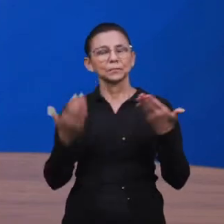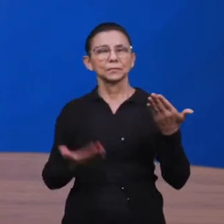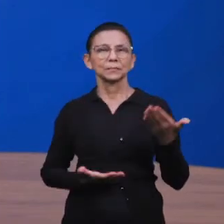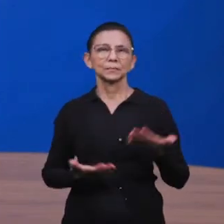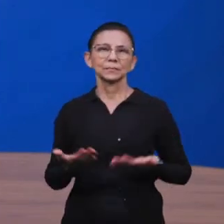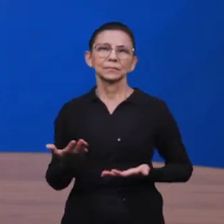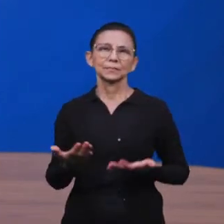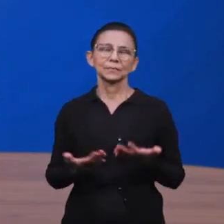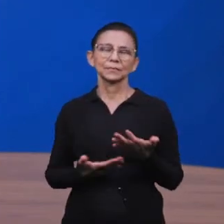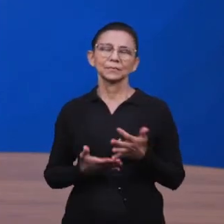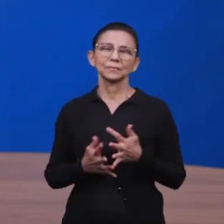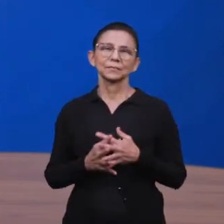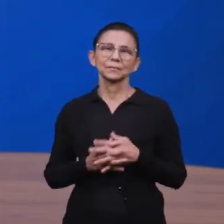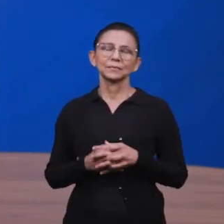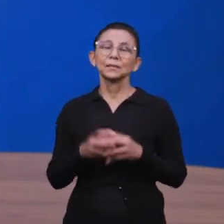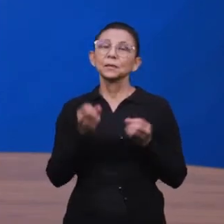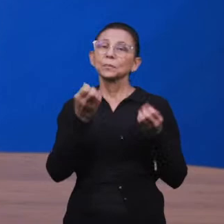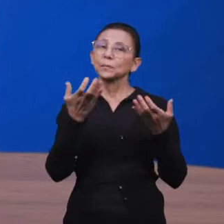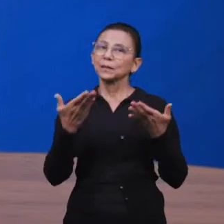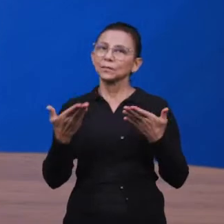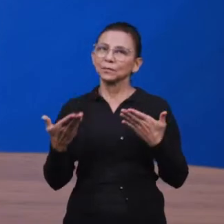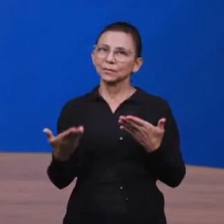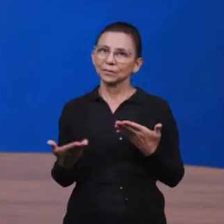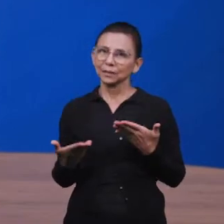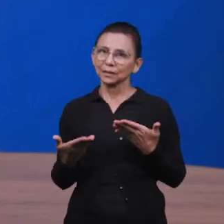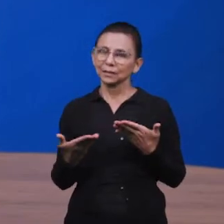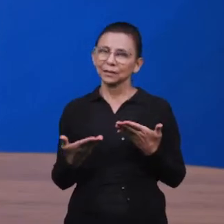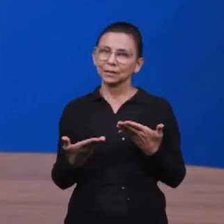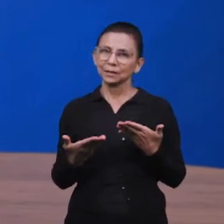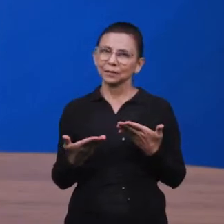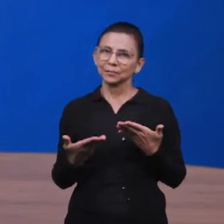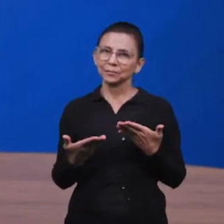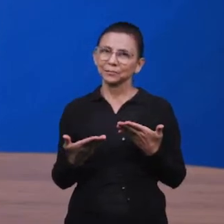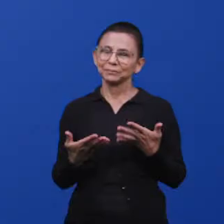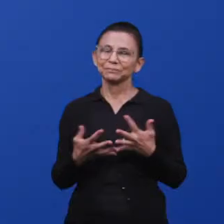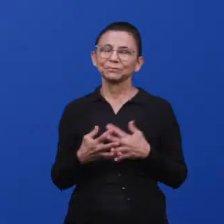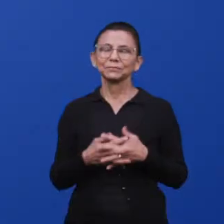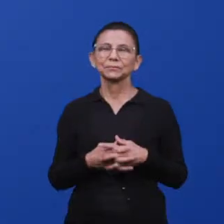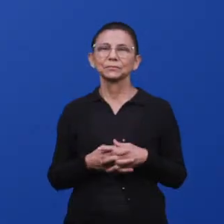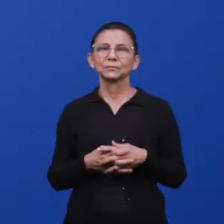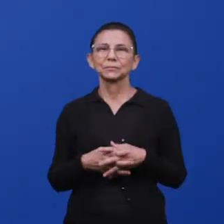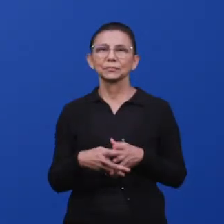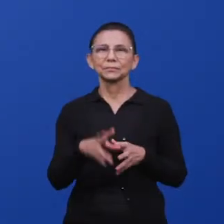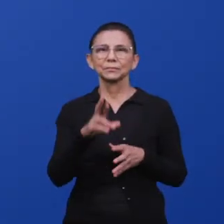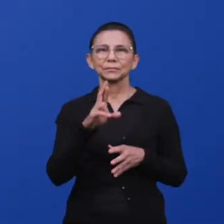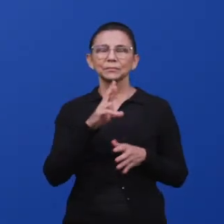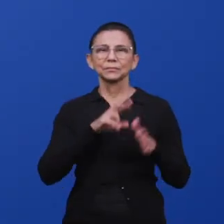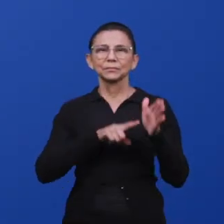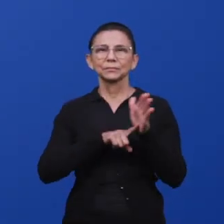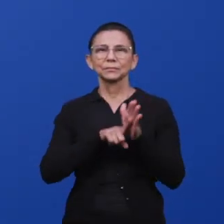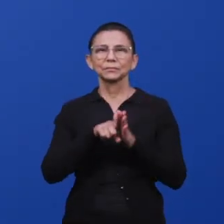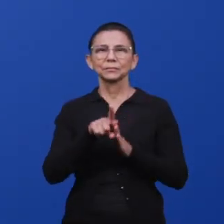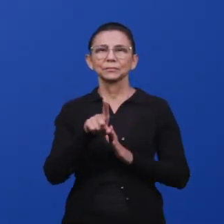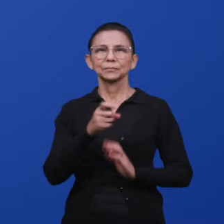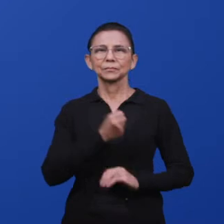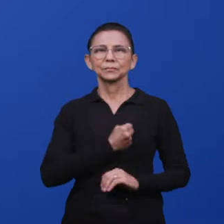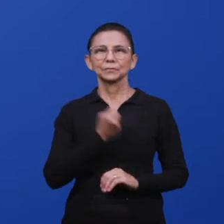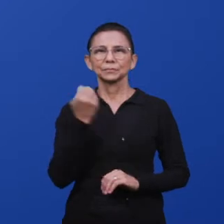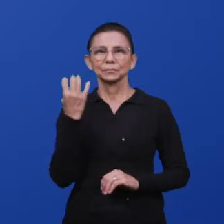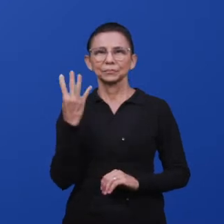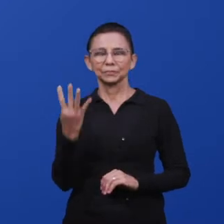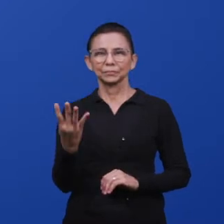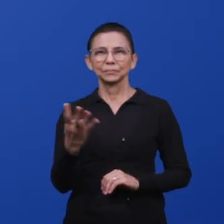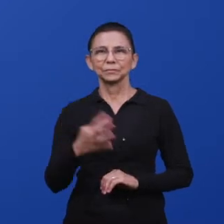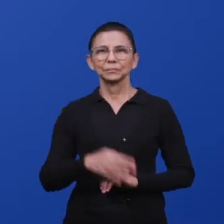igreja em Porto Velho. Irmã, muito bem-vinda. A resposta está contigo agora. Respondendo à pergunta de número